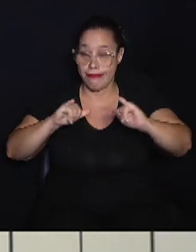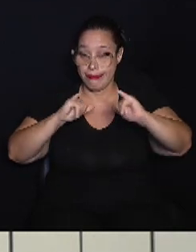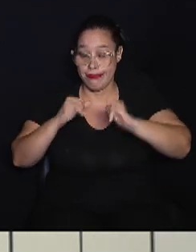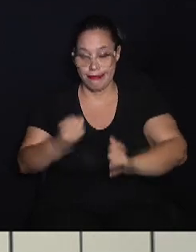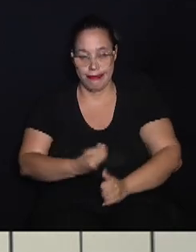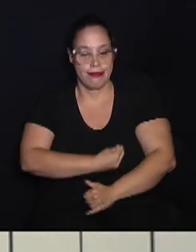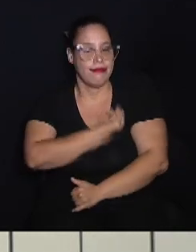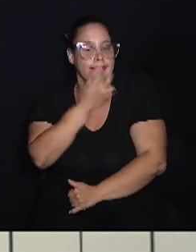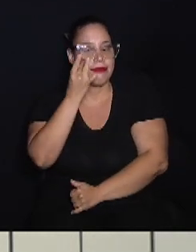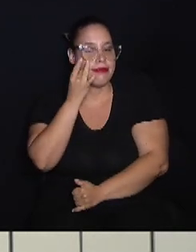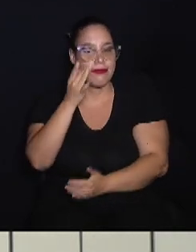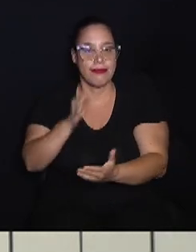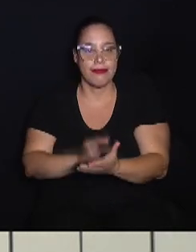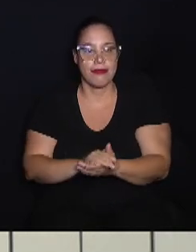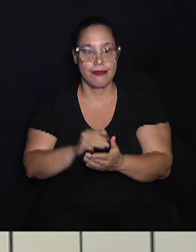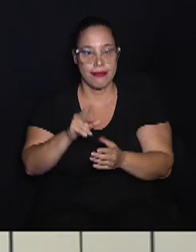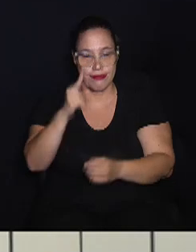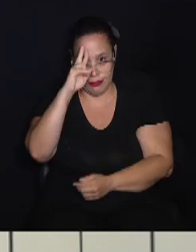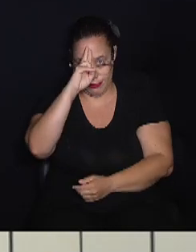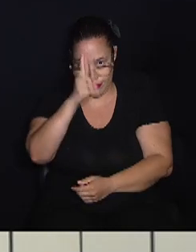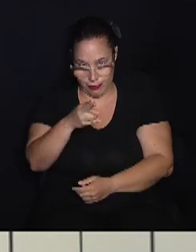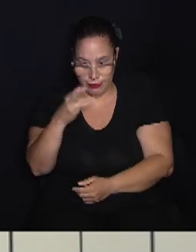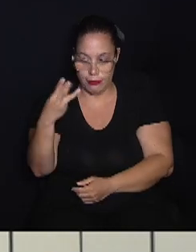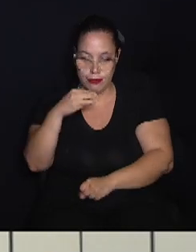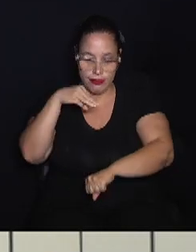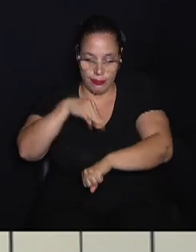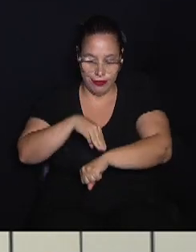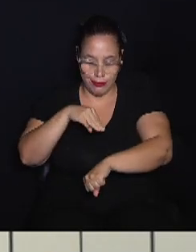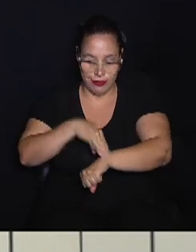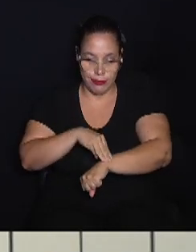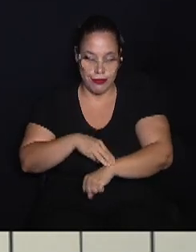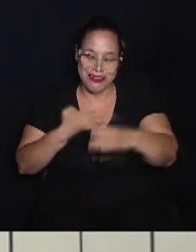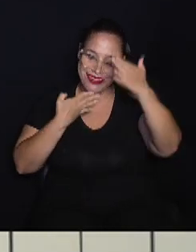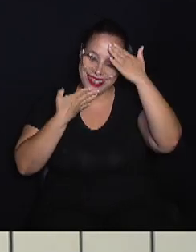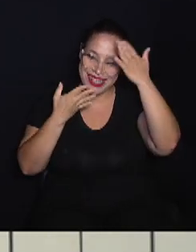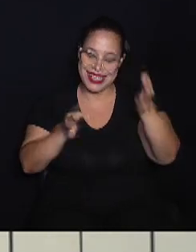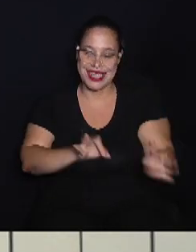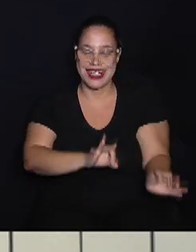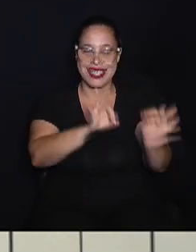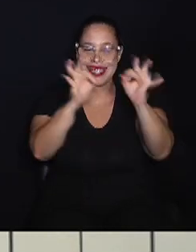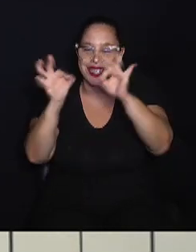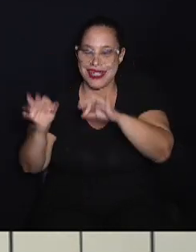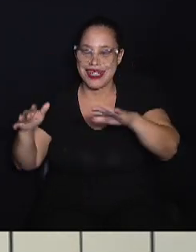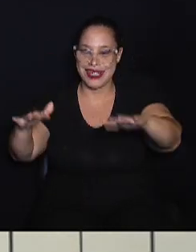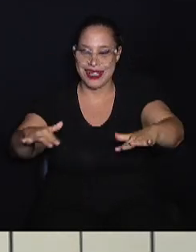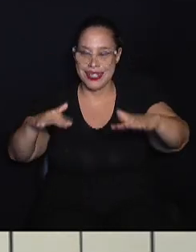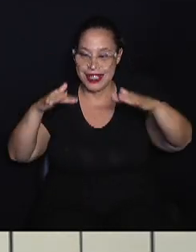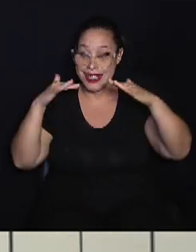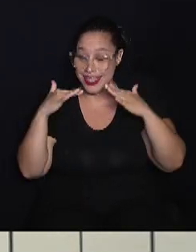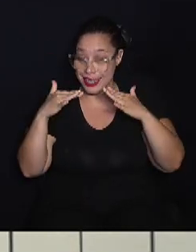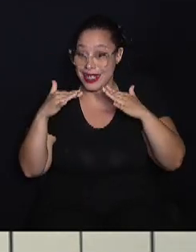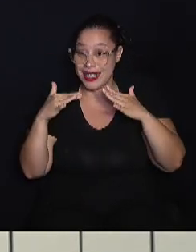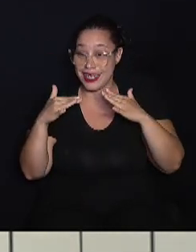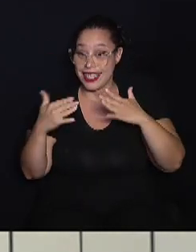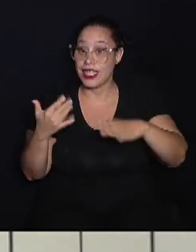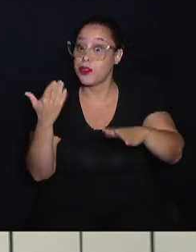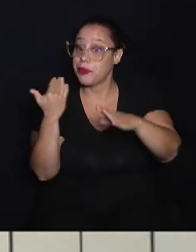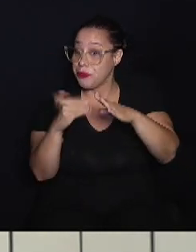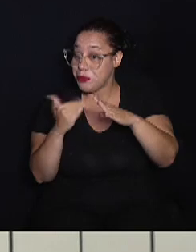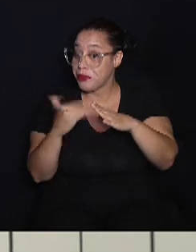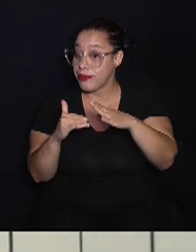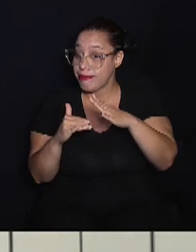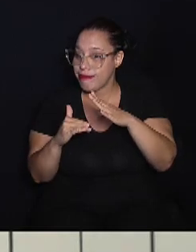notícia ao vivo meio-dia mais 3 minutos Muito obrigado pela sua companhia pela sua audiência e